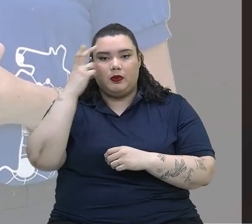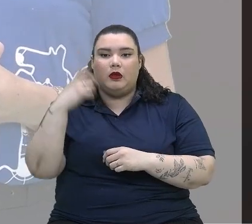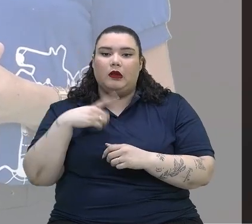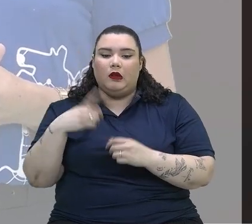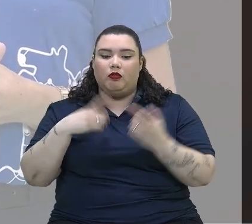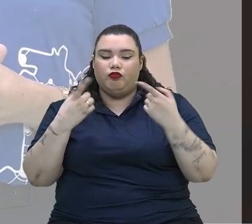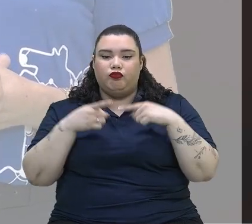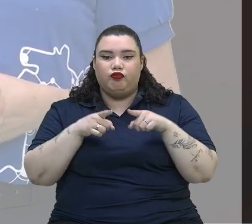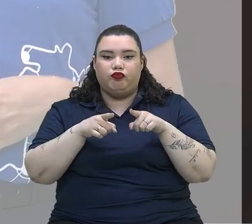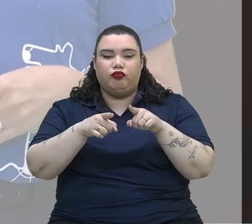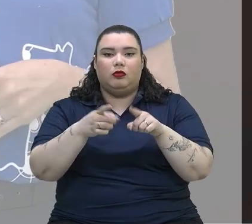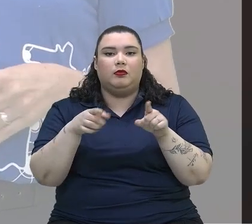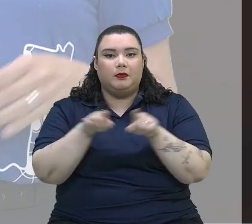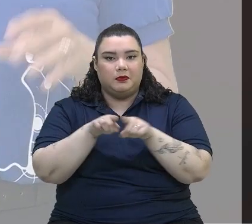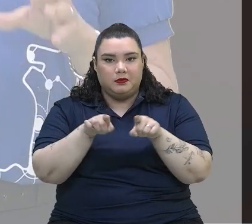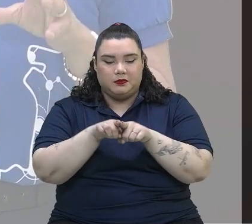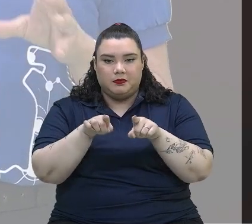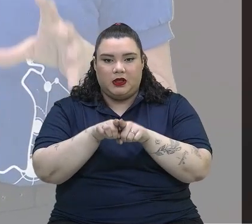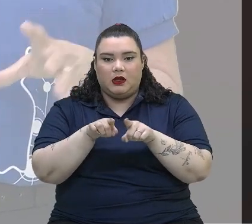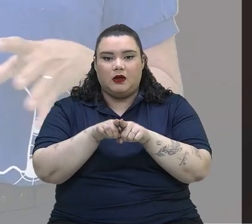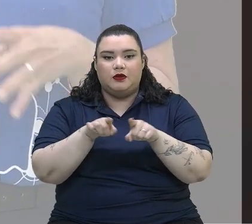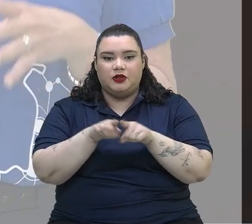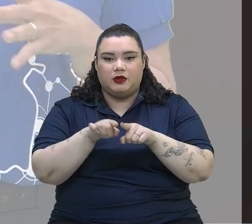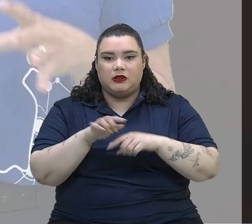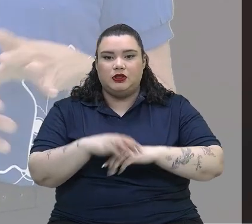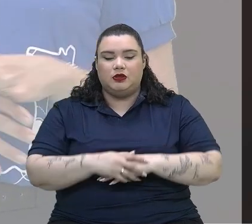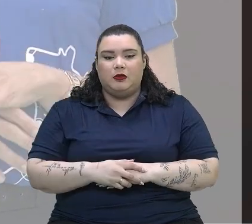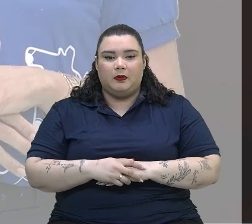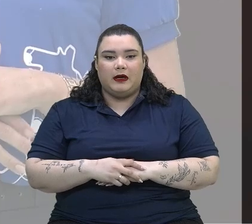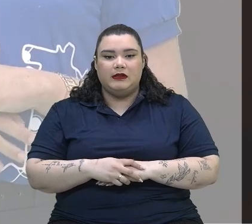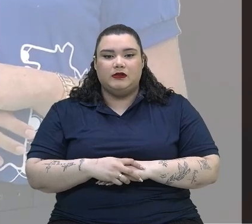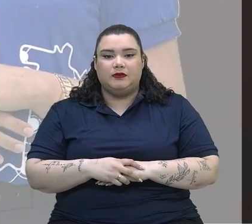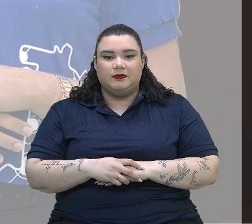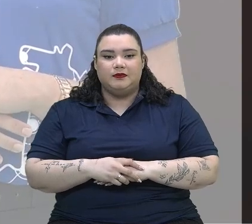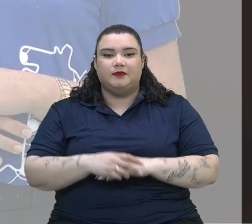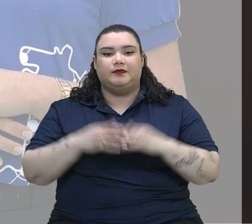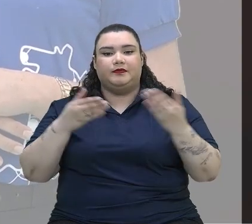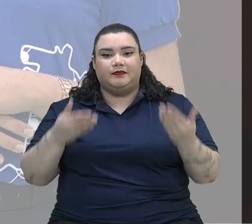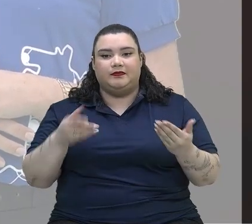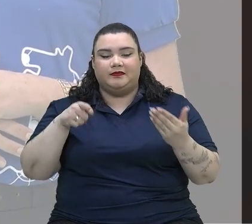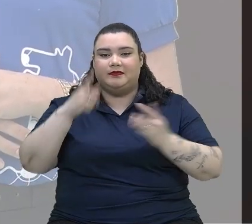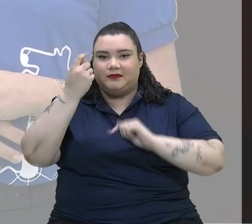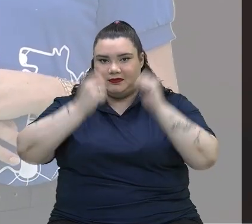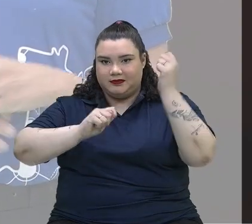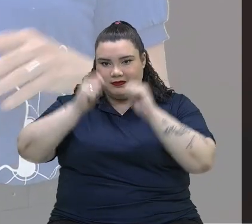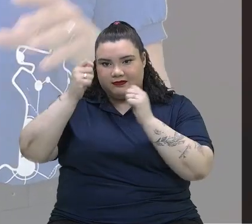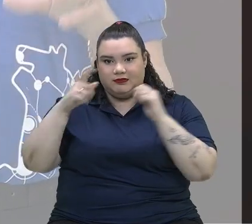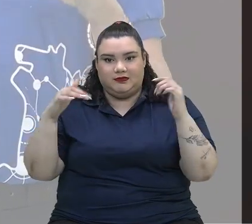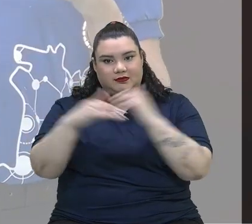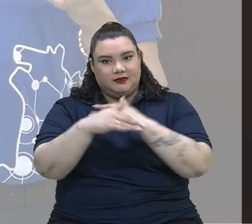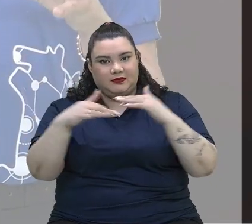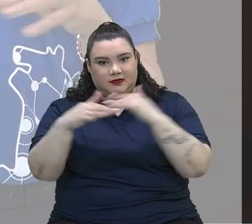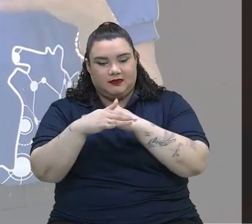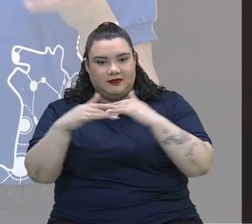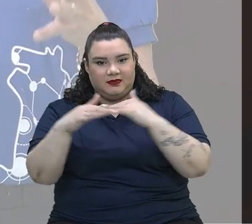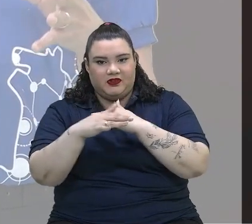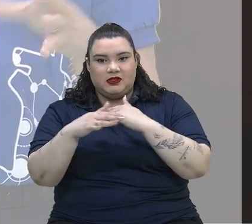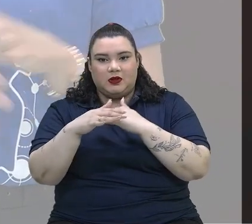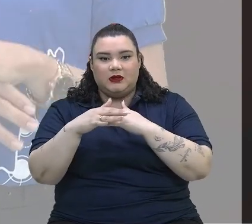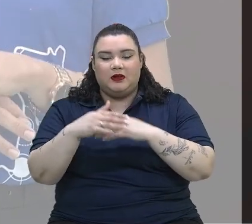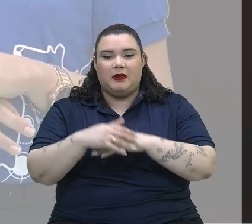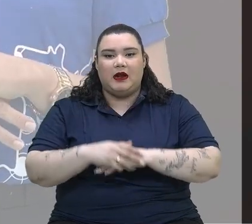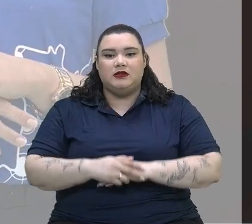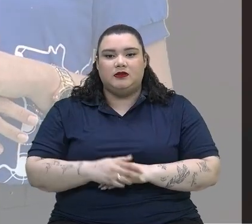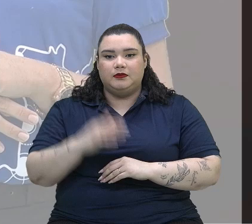caminho também, porque essa industrialização que houve nas grandes cidades tem um momento, que eu